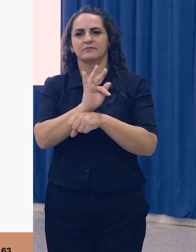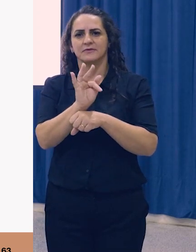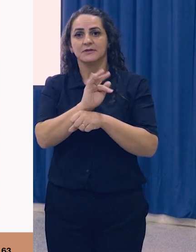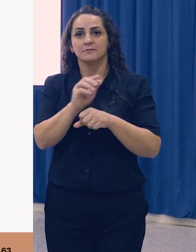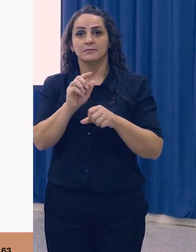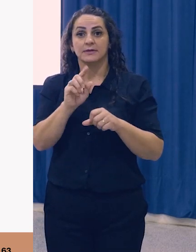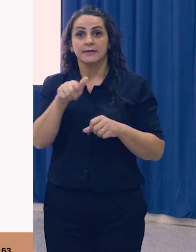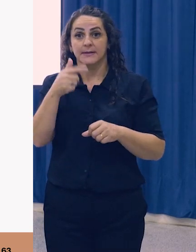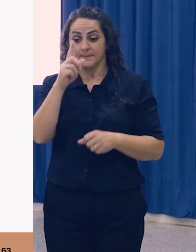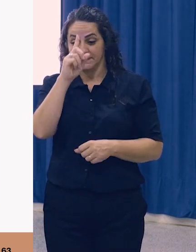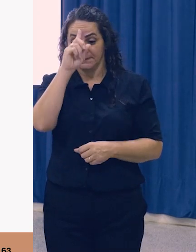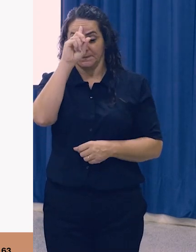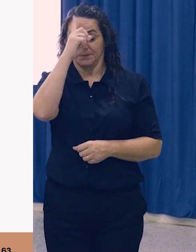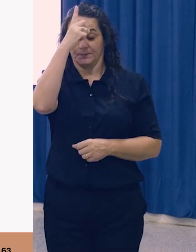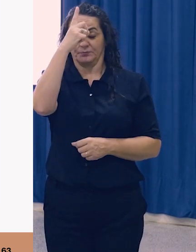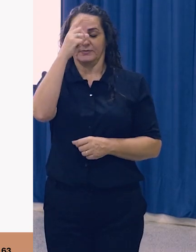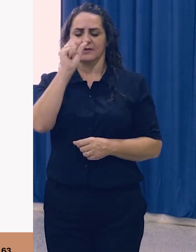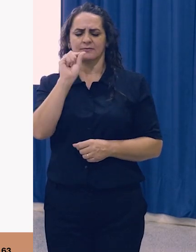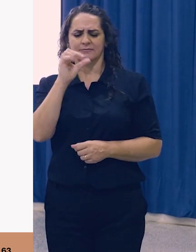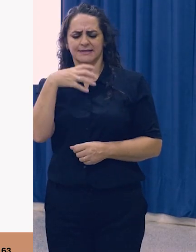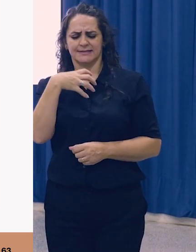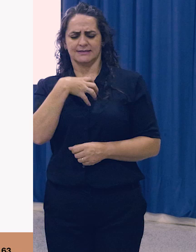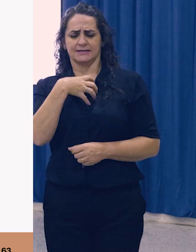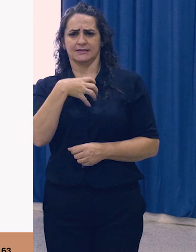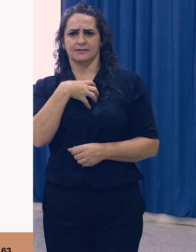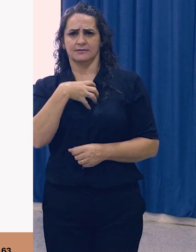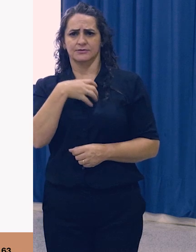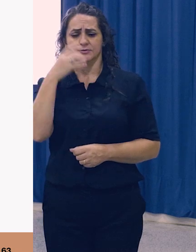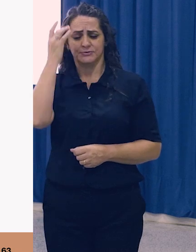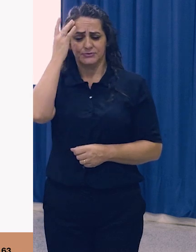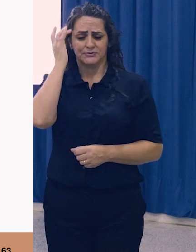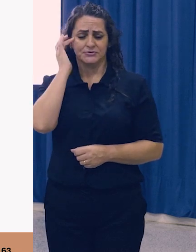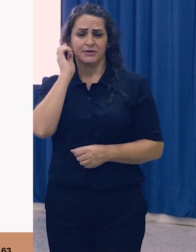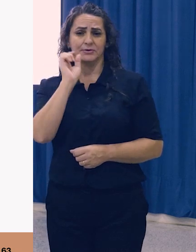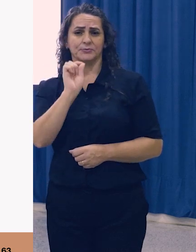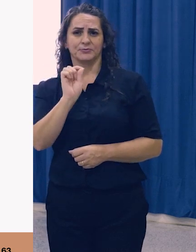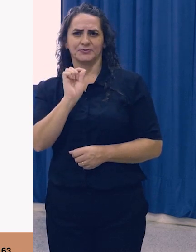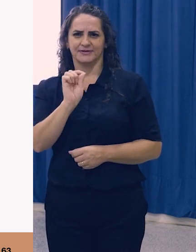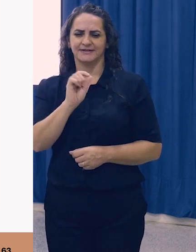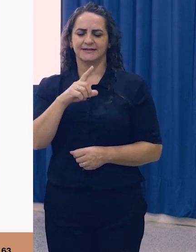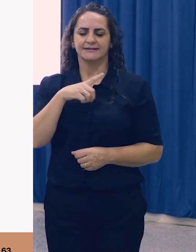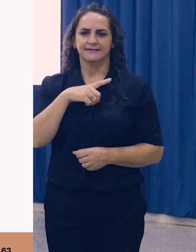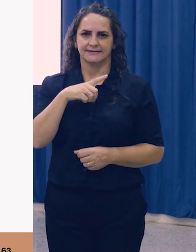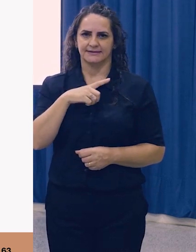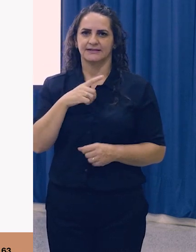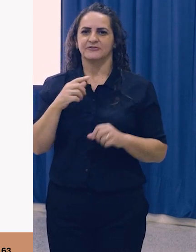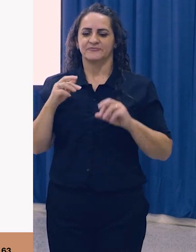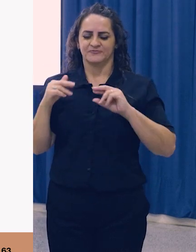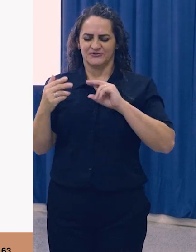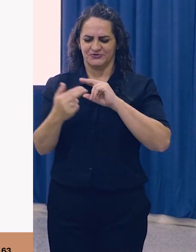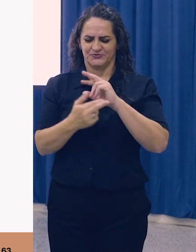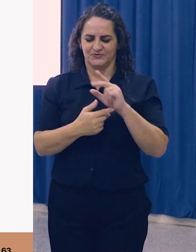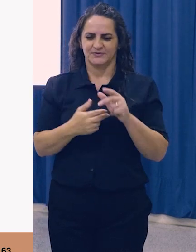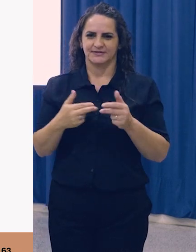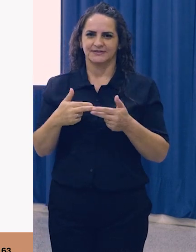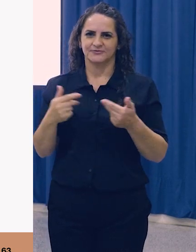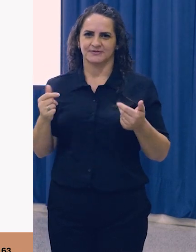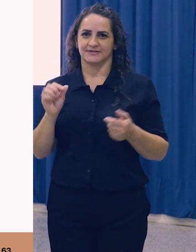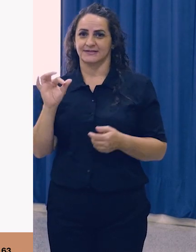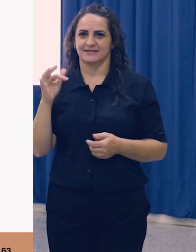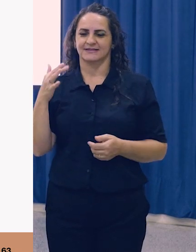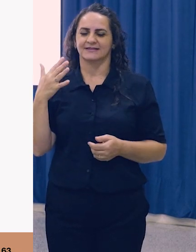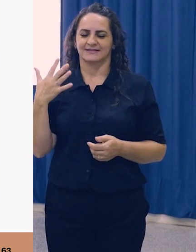a partir do que eles sentiram, do que eles acharam daquele filme. Então tivemos várias obras bem bacanas